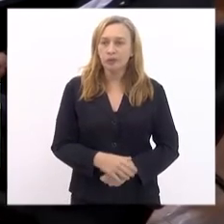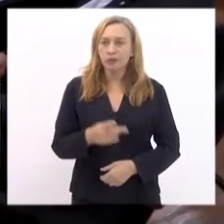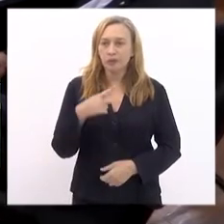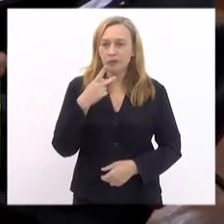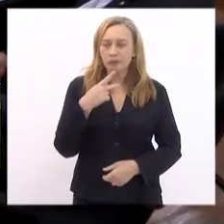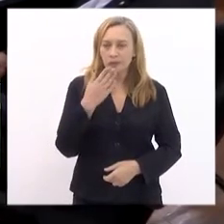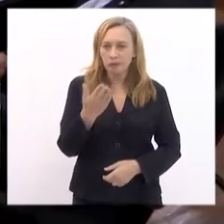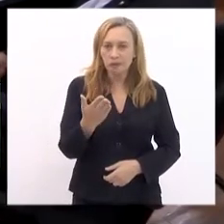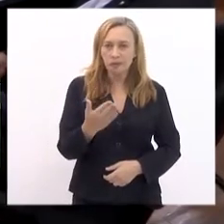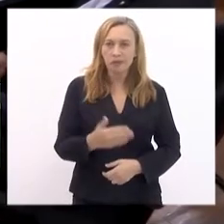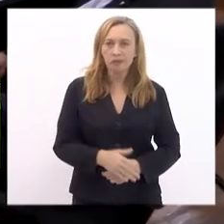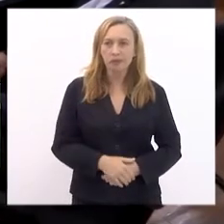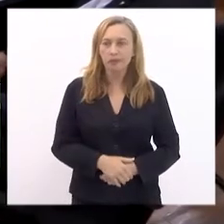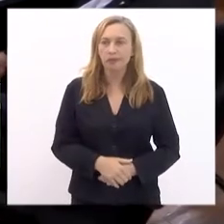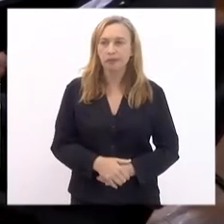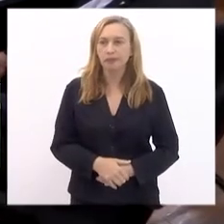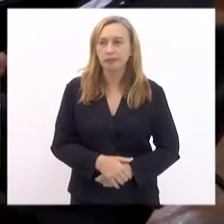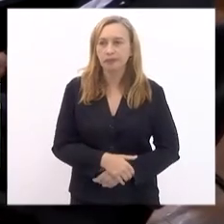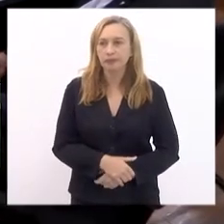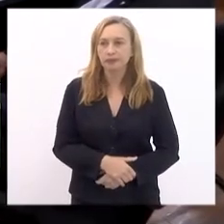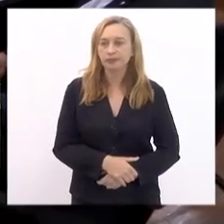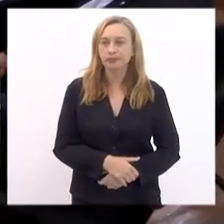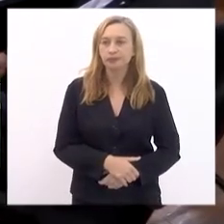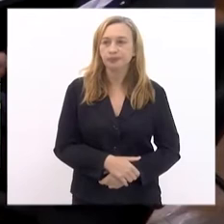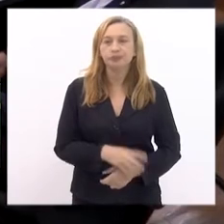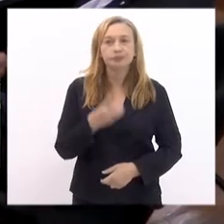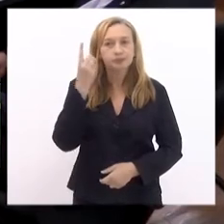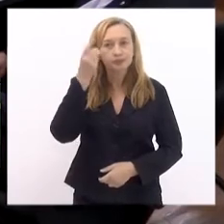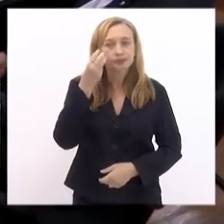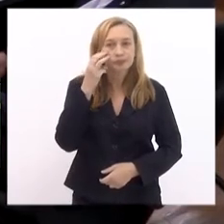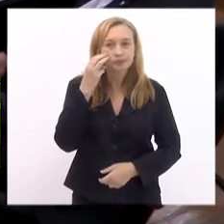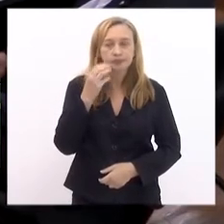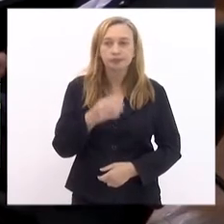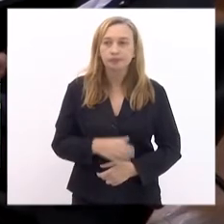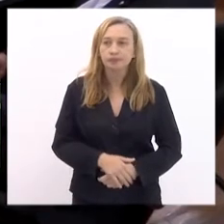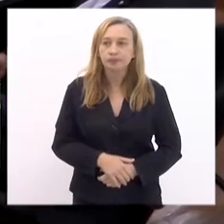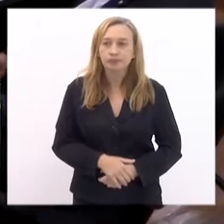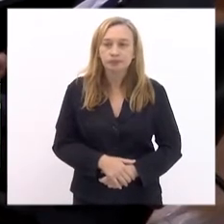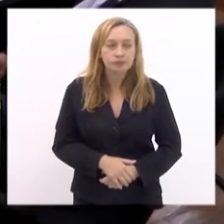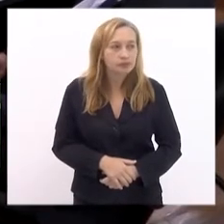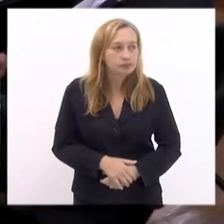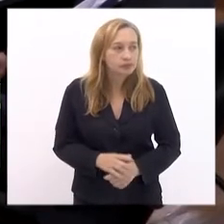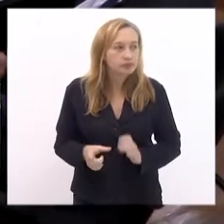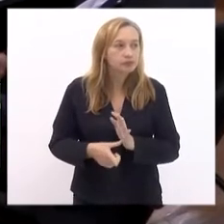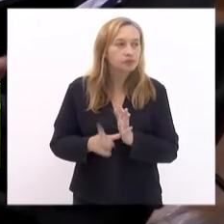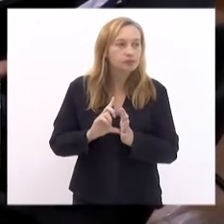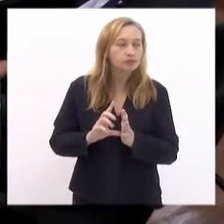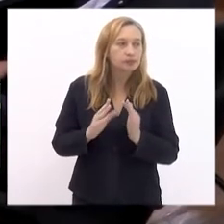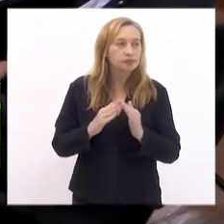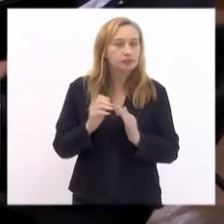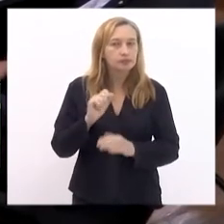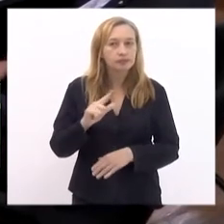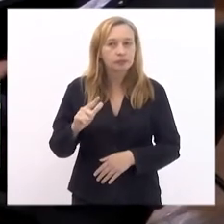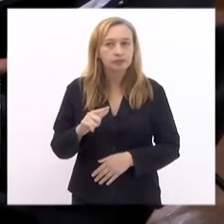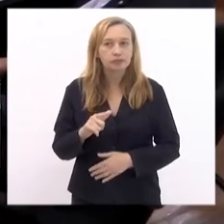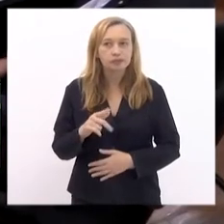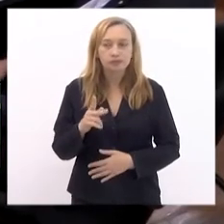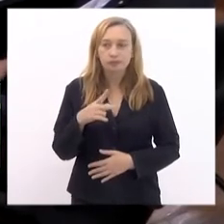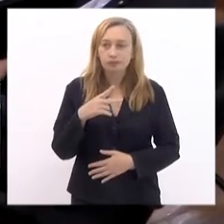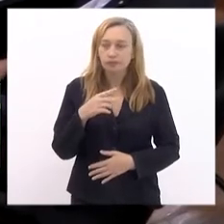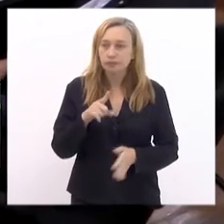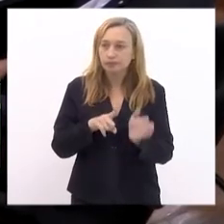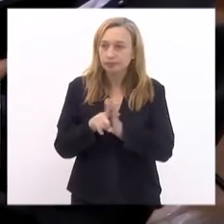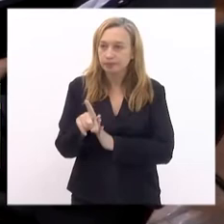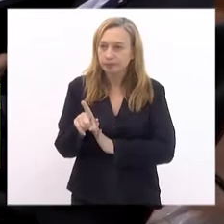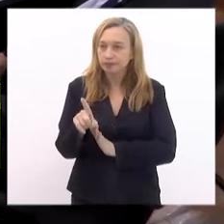fazer a sua manifestação. Deputado Valdeg. Pois não? Deputado Valdeg, antes de passar para a Casa Civil, queria só fazer uma